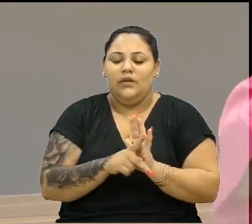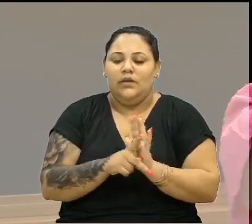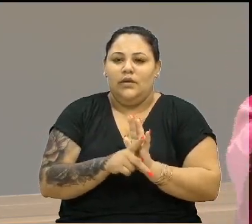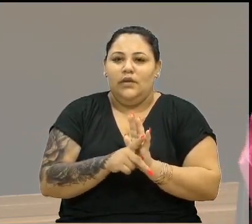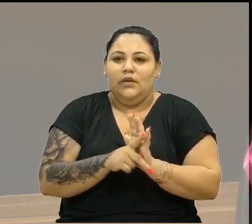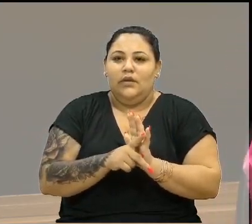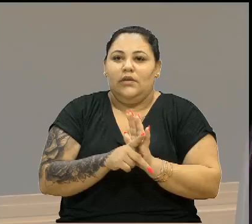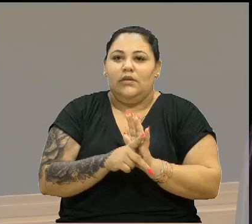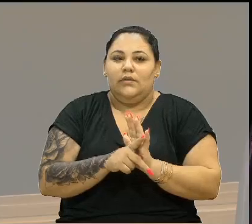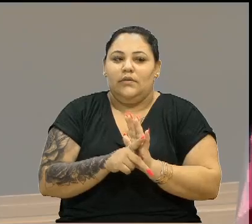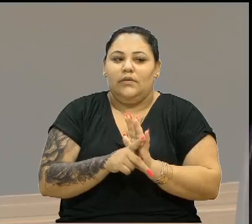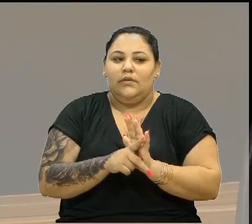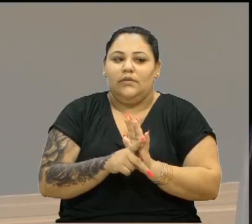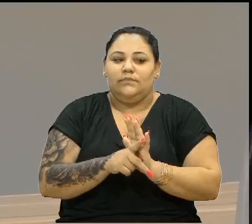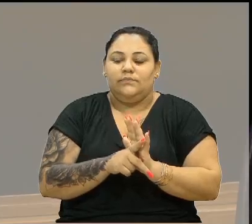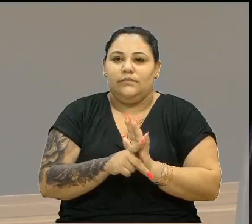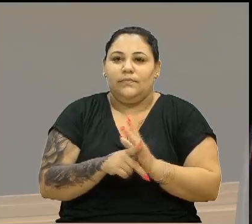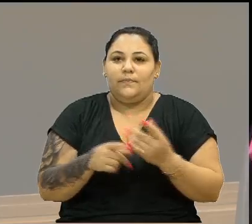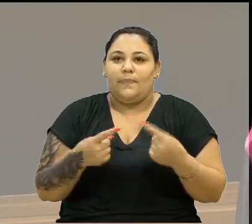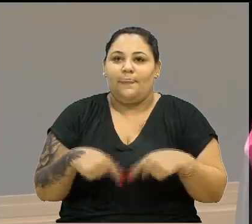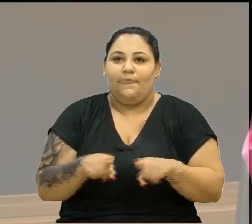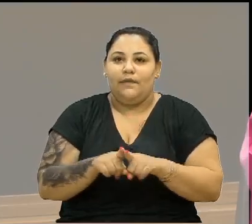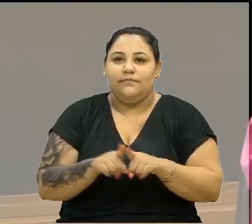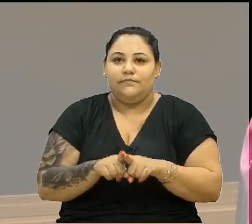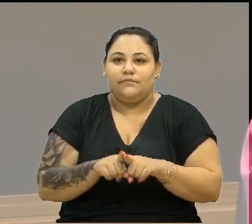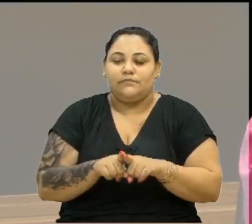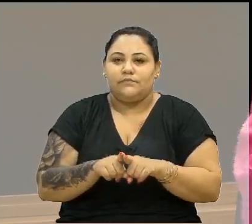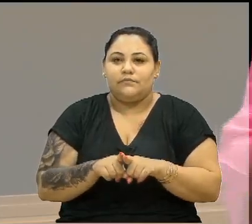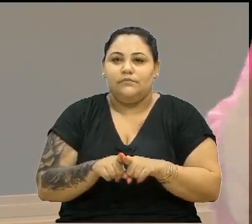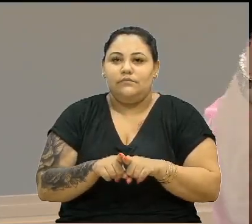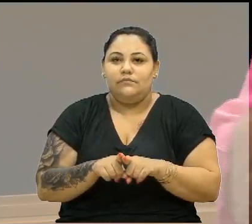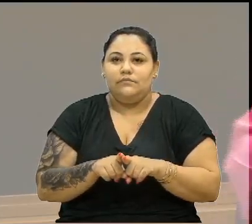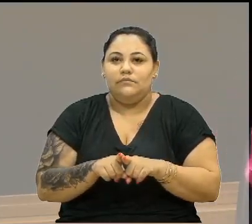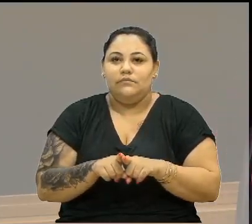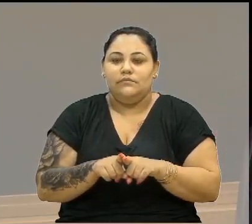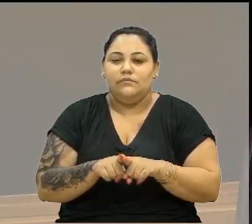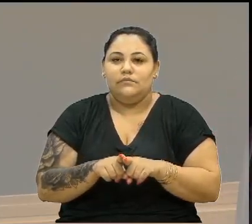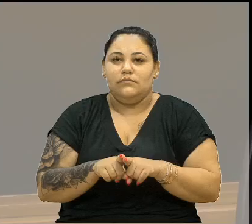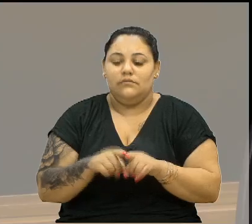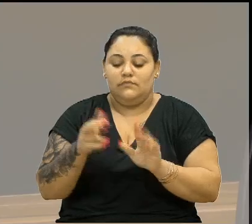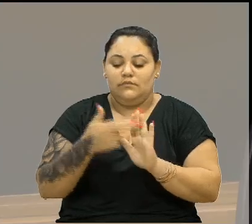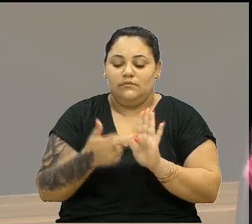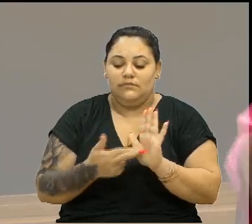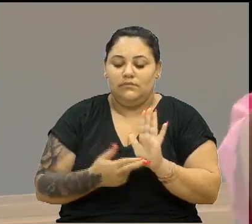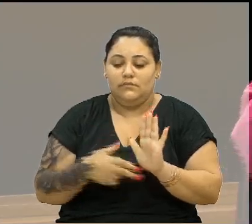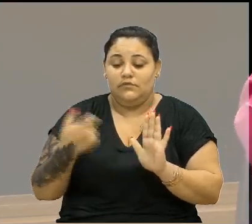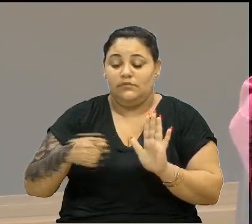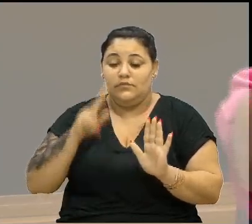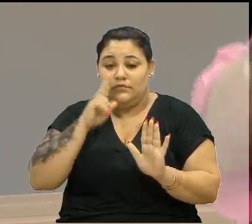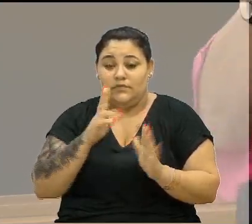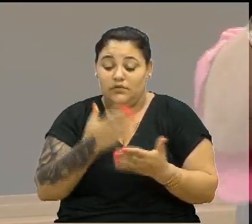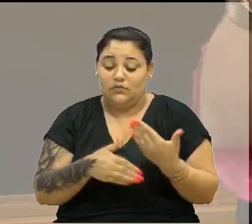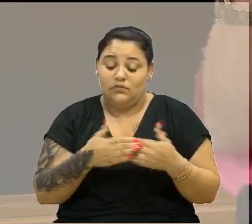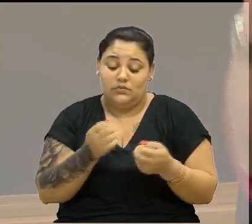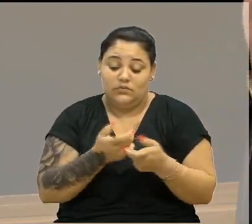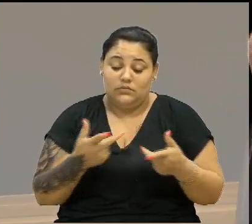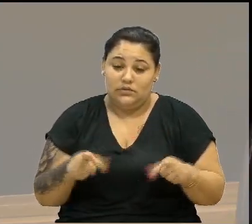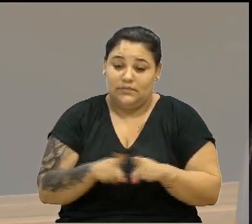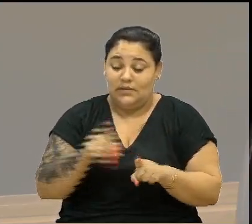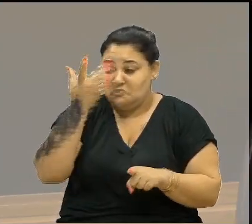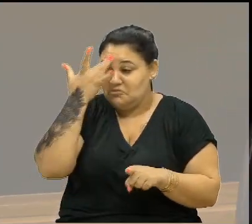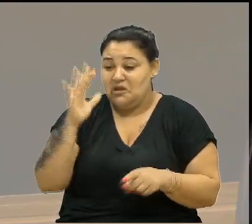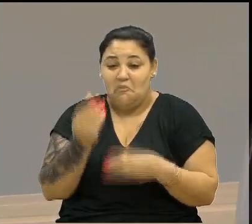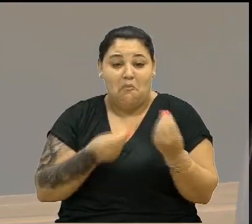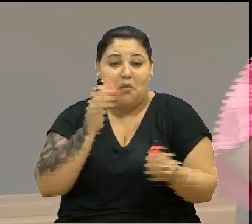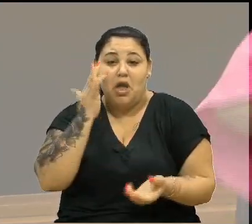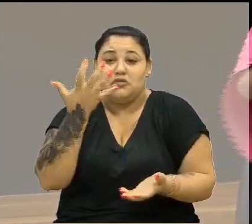local, né? Então, quando se fala em regularização fundiária, nós temos que ver tudo isso. Não, eu não sei, não tem solução